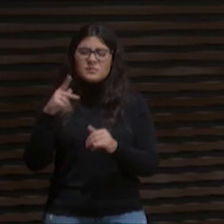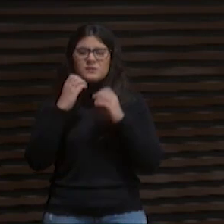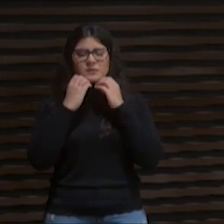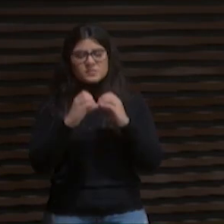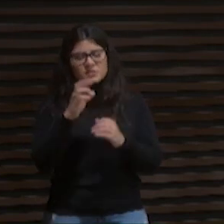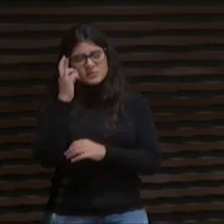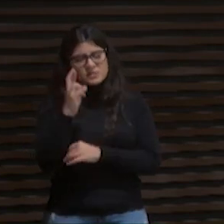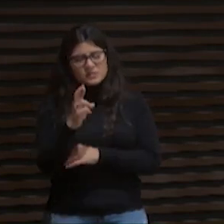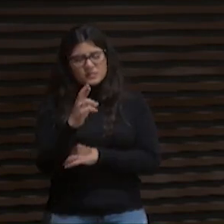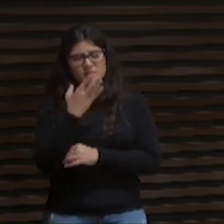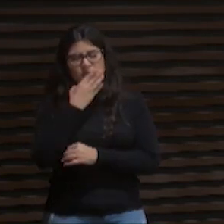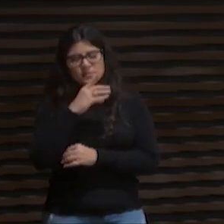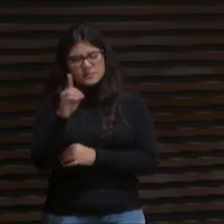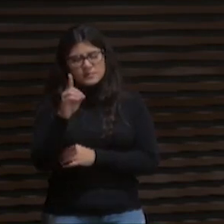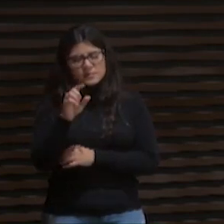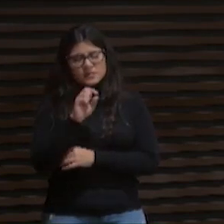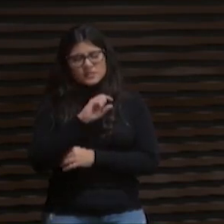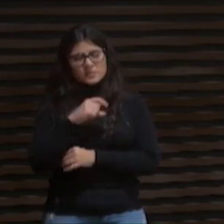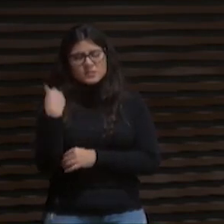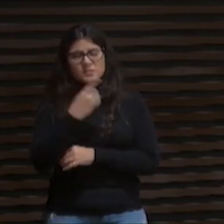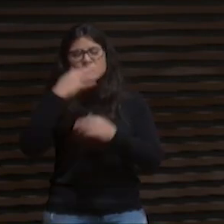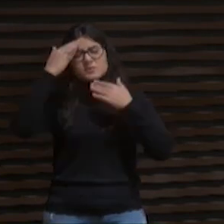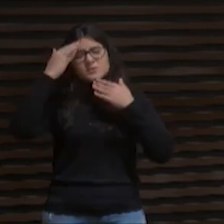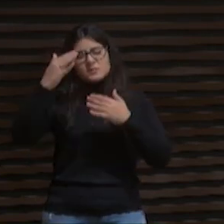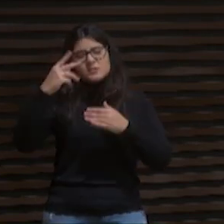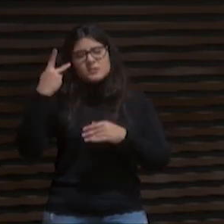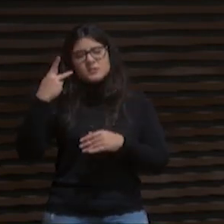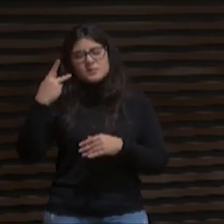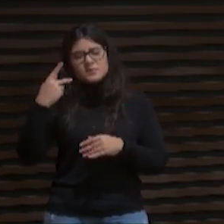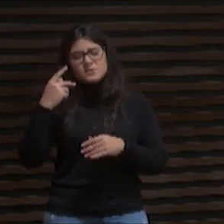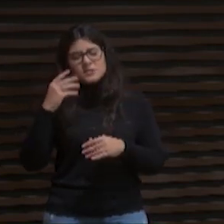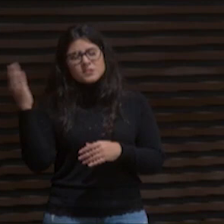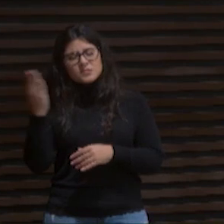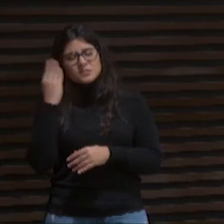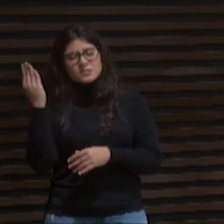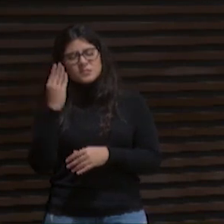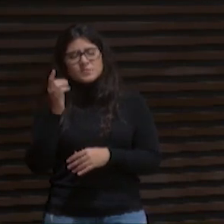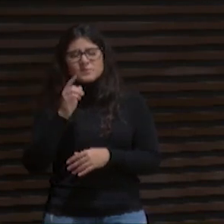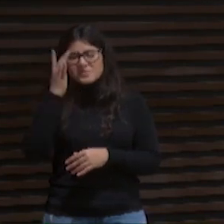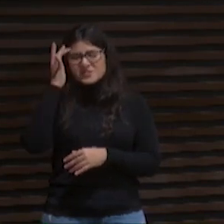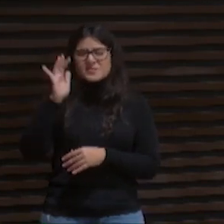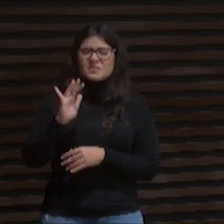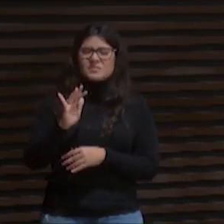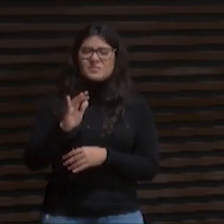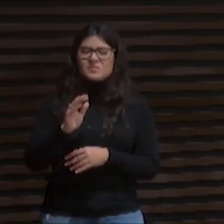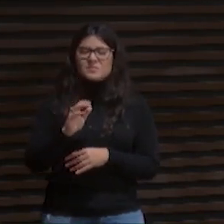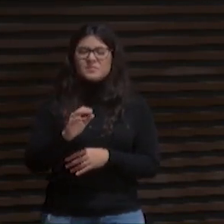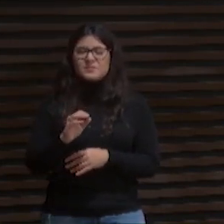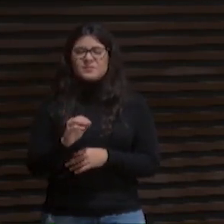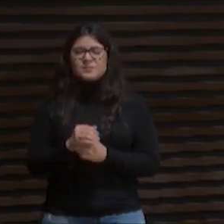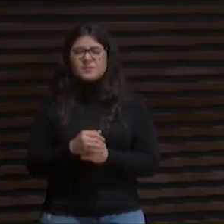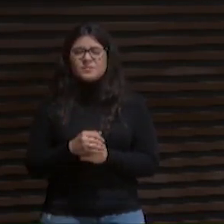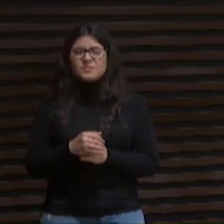Senhor. Ó Pai, e nós agradecemos a todo tempo, não sabendo talvez aonde esteja